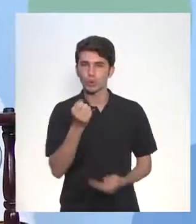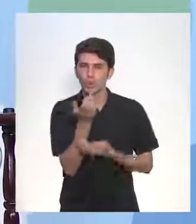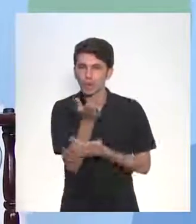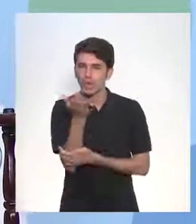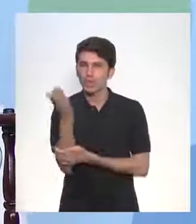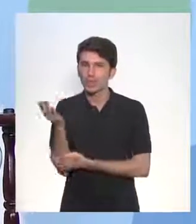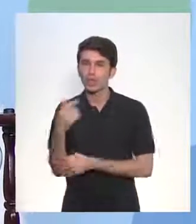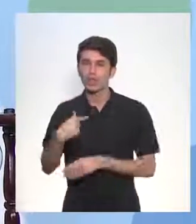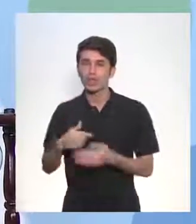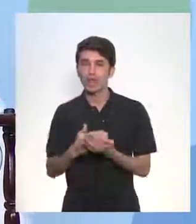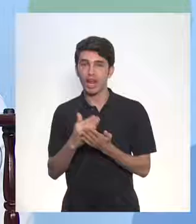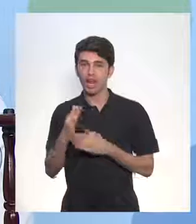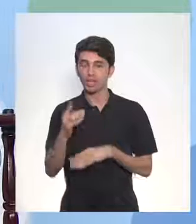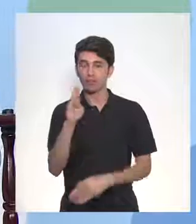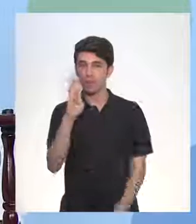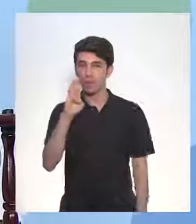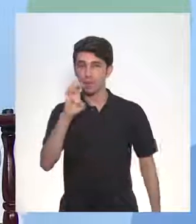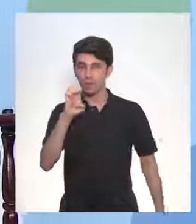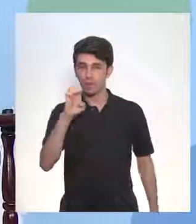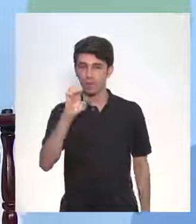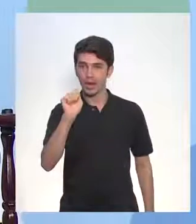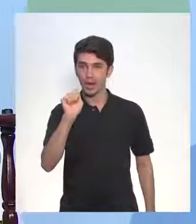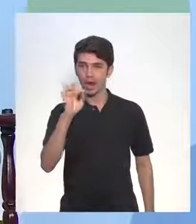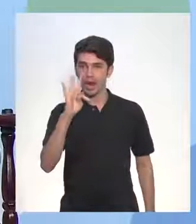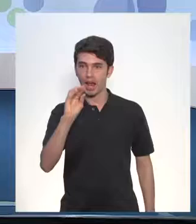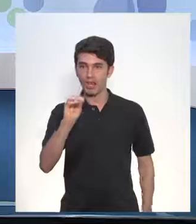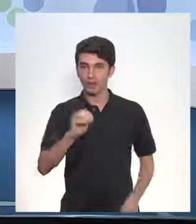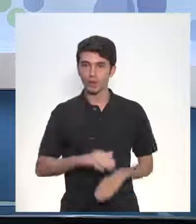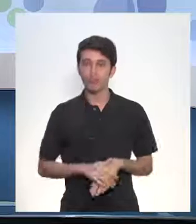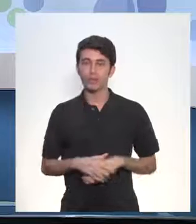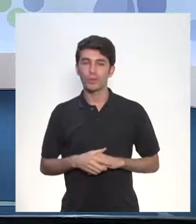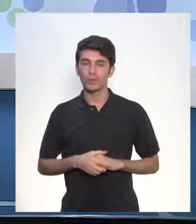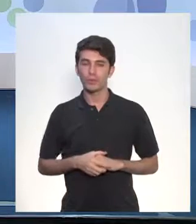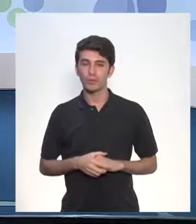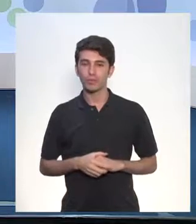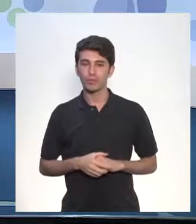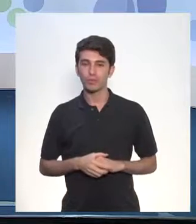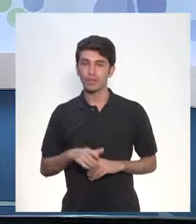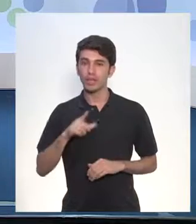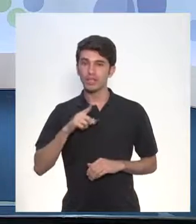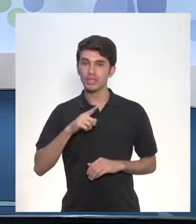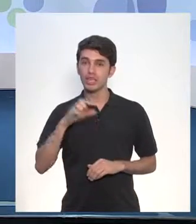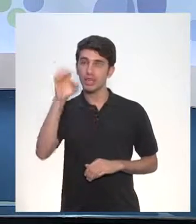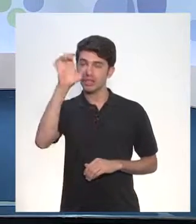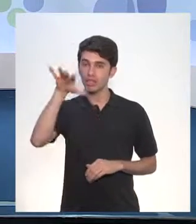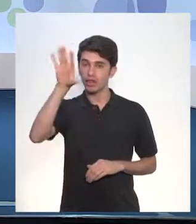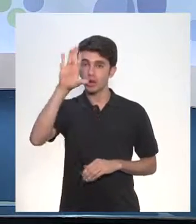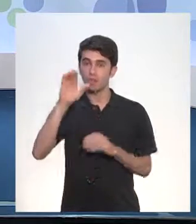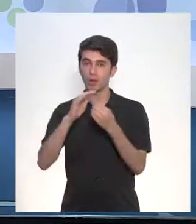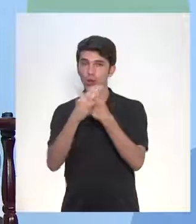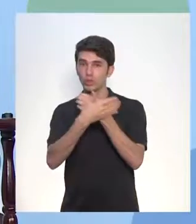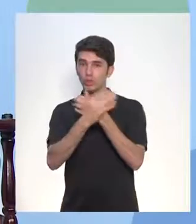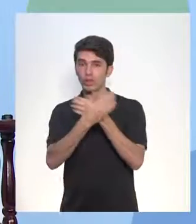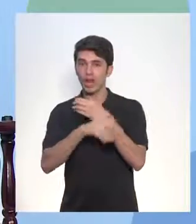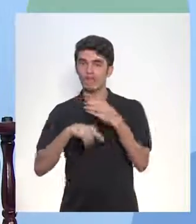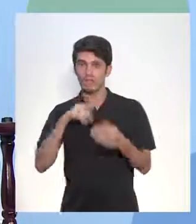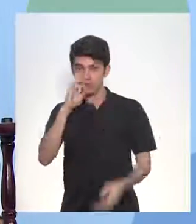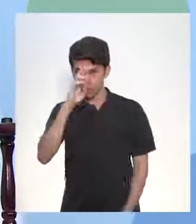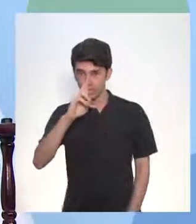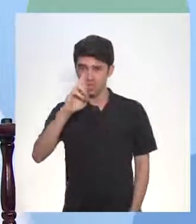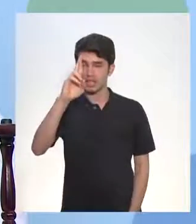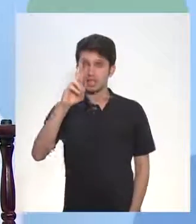líderes religiosos hoje, existia um certo messianismo na Europa medieval. E esse líder messiânico,